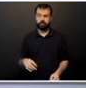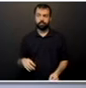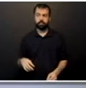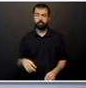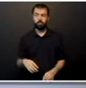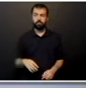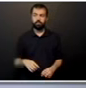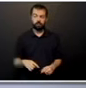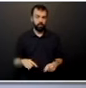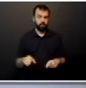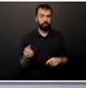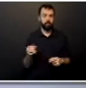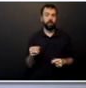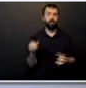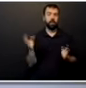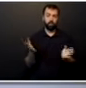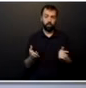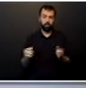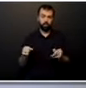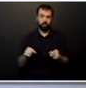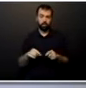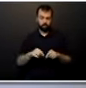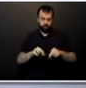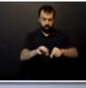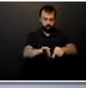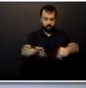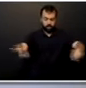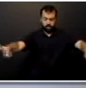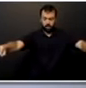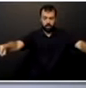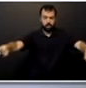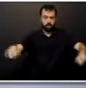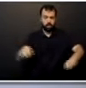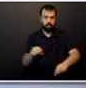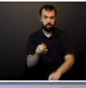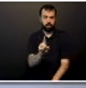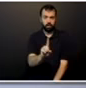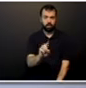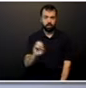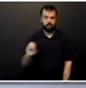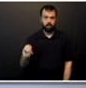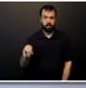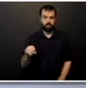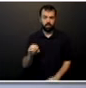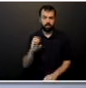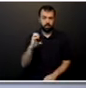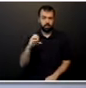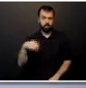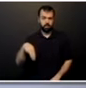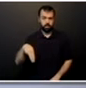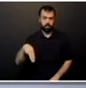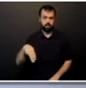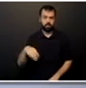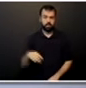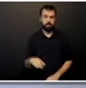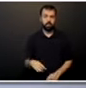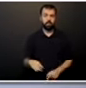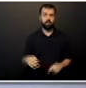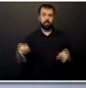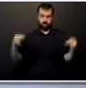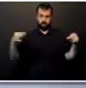em metros do colégio e aqui vem as alternativas dois